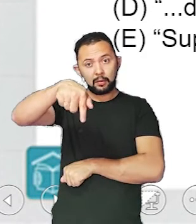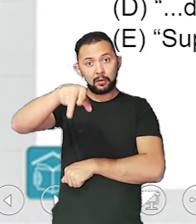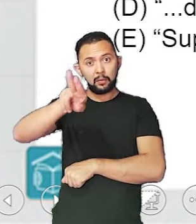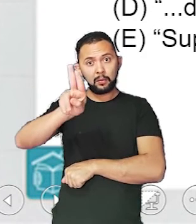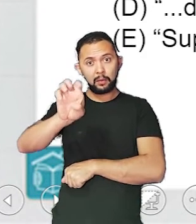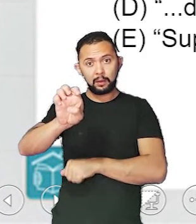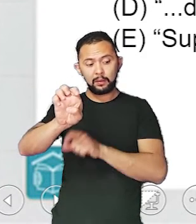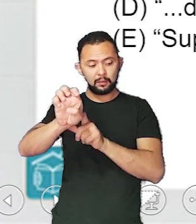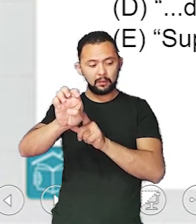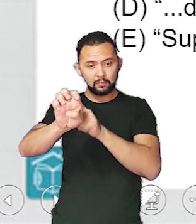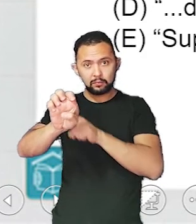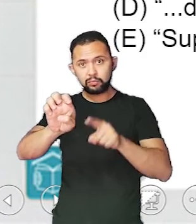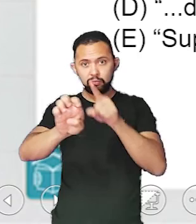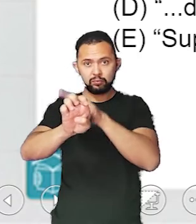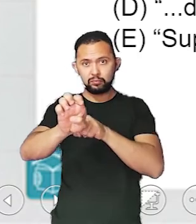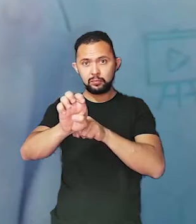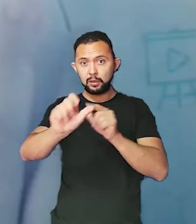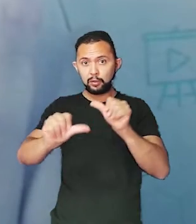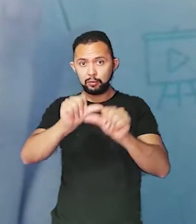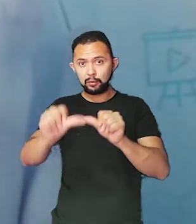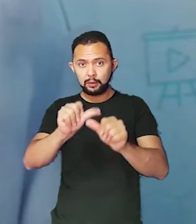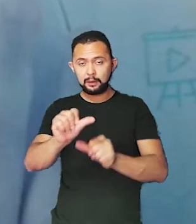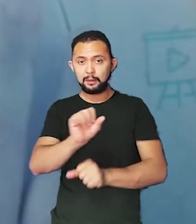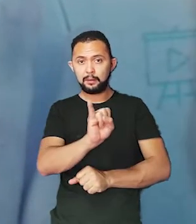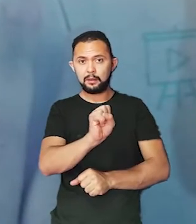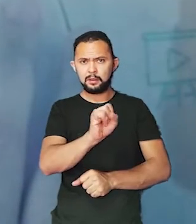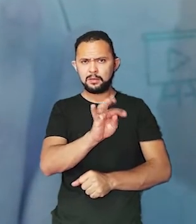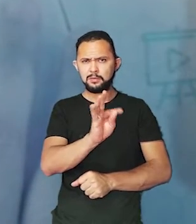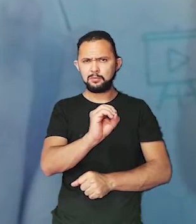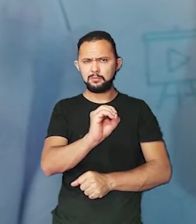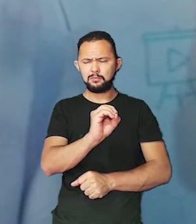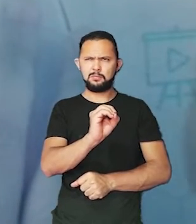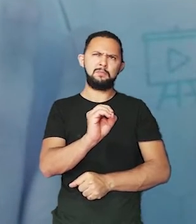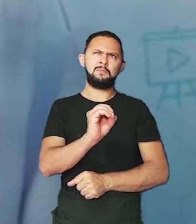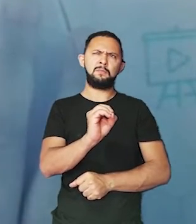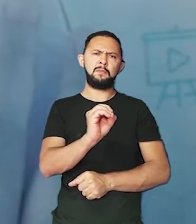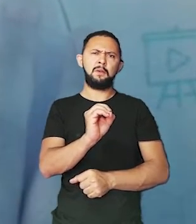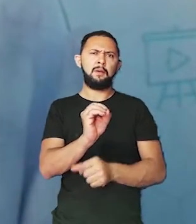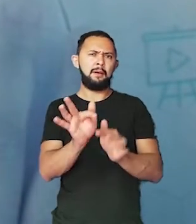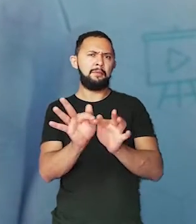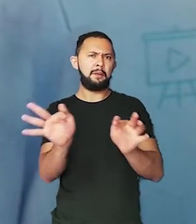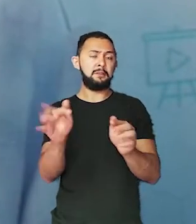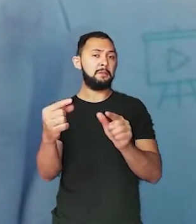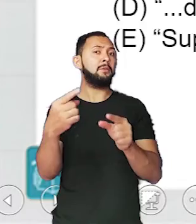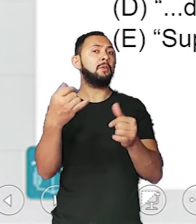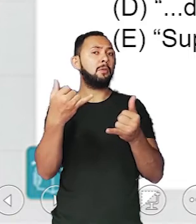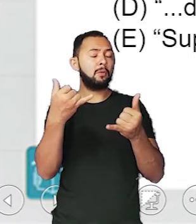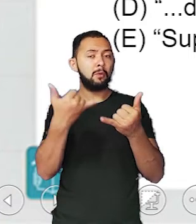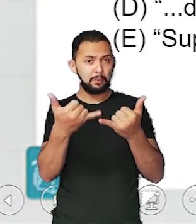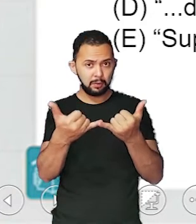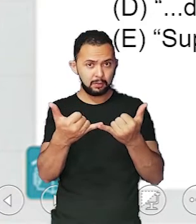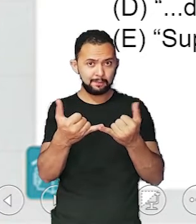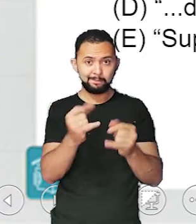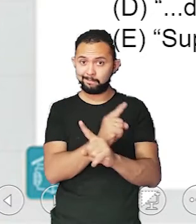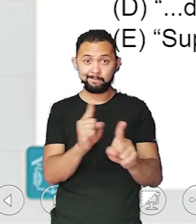me prendo a nada isto. Deu certo? Não deu certo, gente. Não encaixou, não. Tá na cara que não encaixou. Não precisa nem forçar a barra.